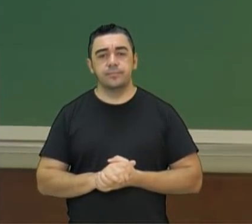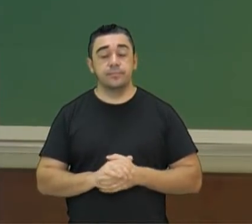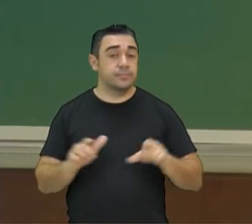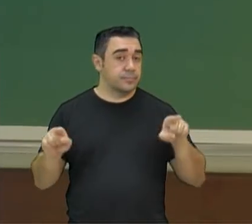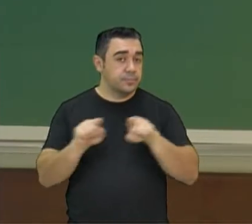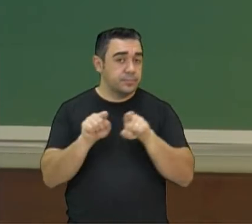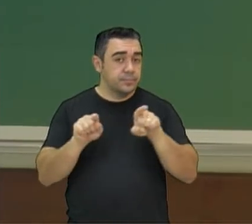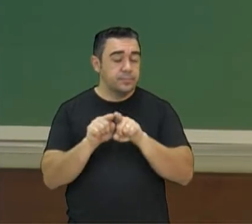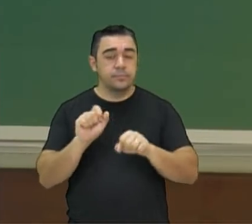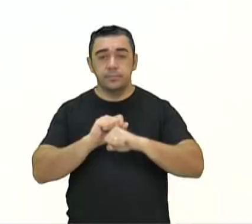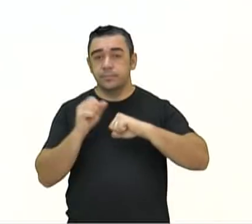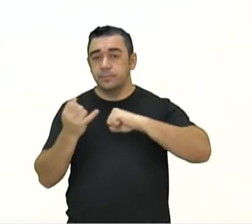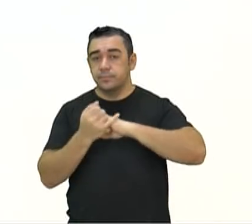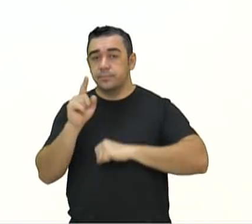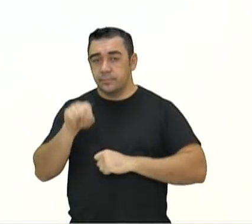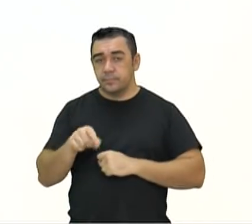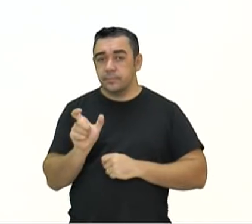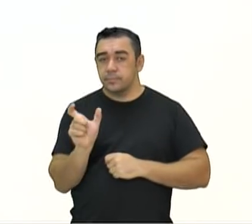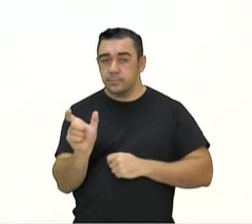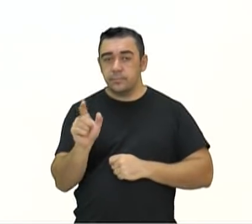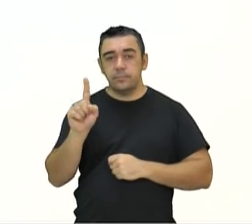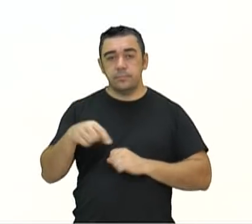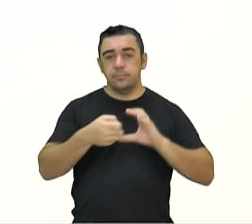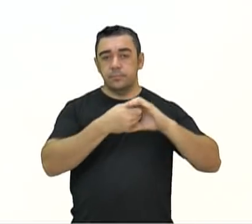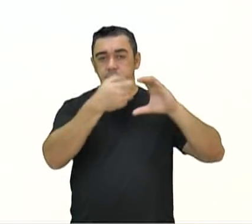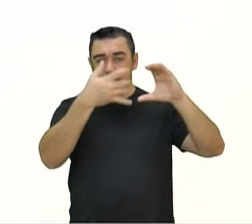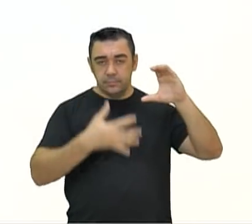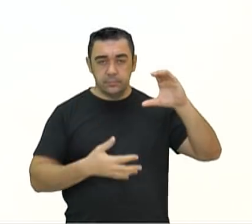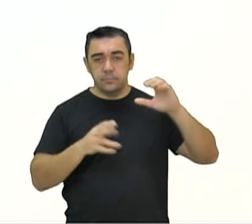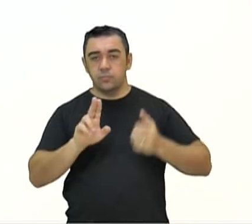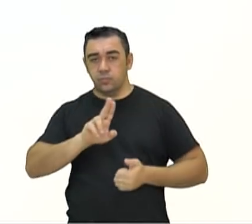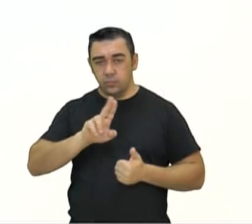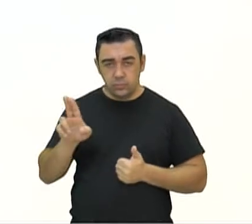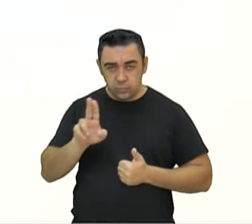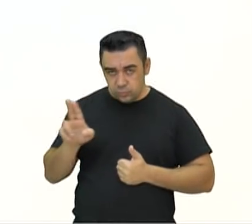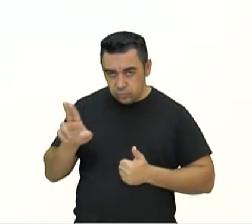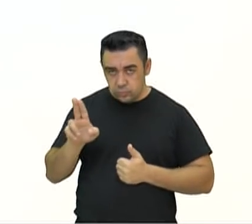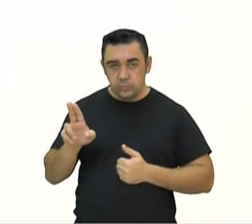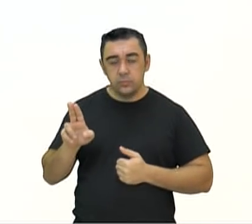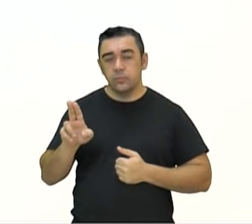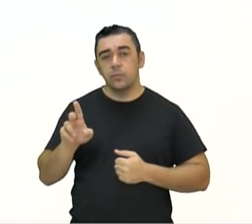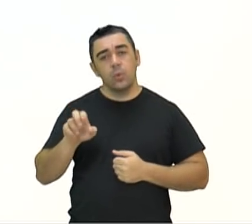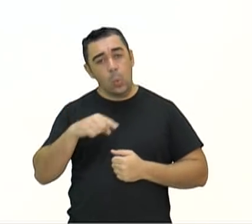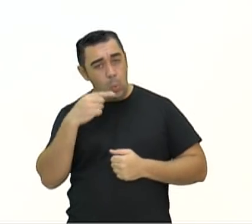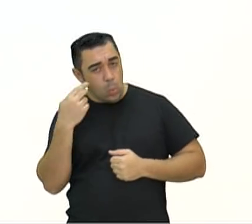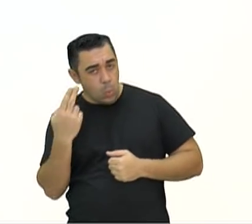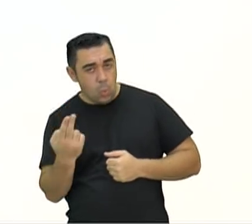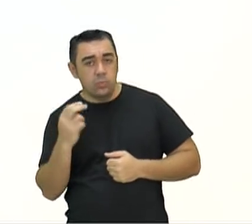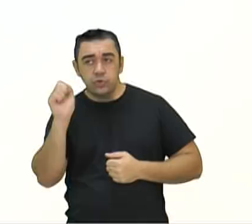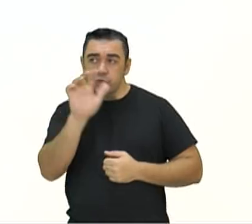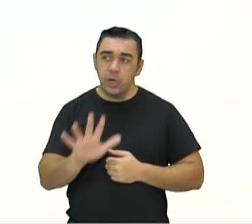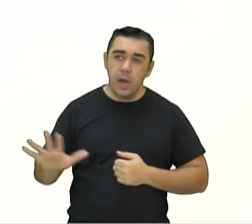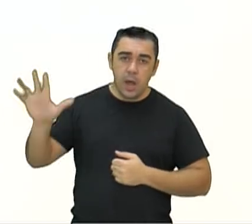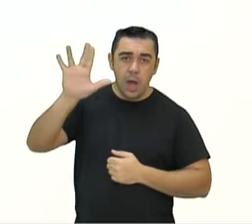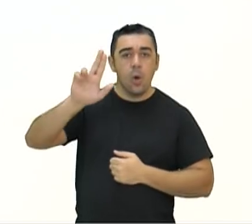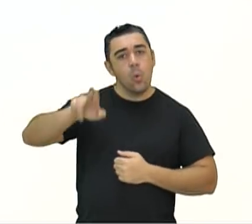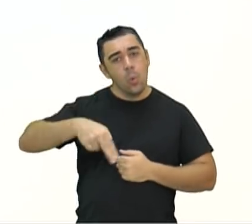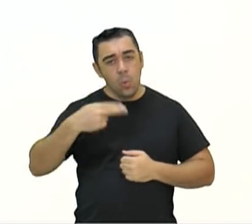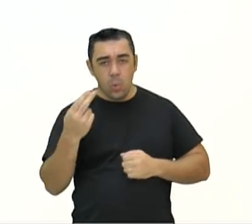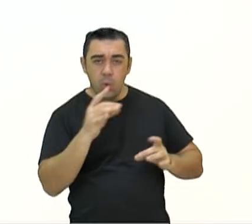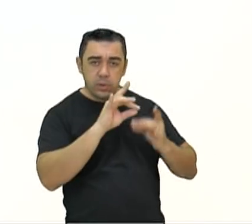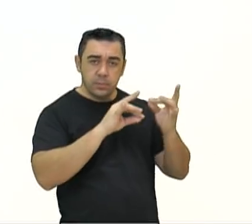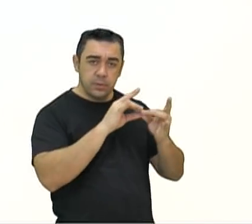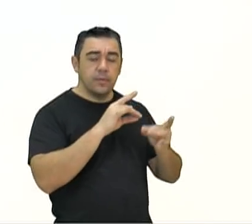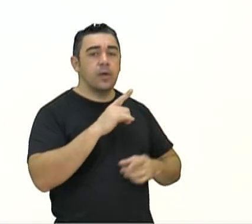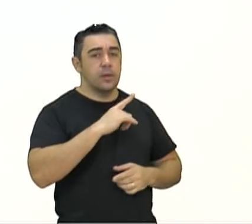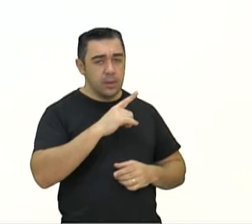Também, pessoal, adjetivo é a palavra que indica característica a um nome, restringindo-o ou generalizando-o. Normalmente, varia em